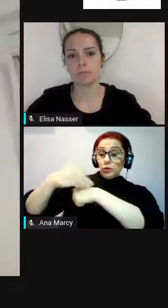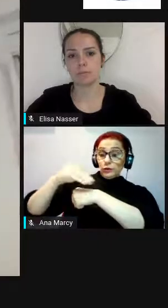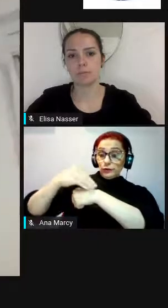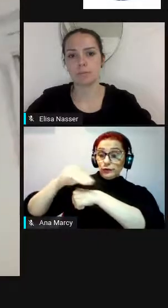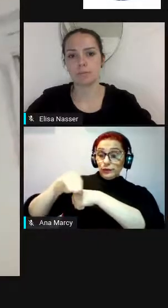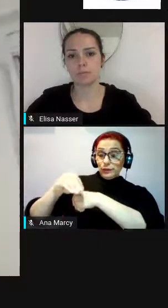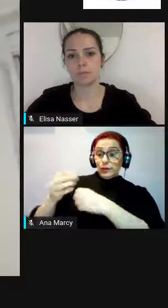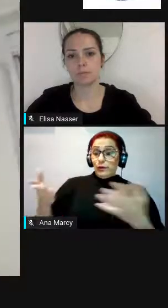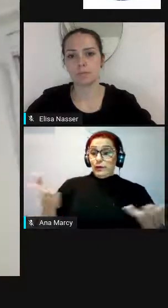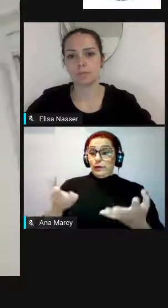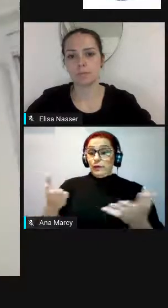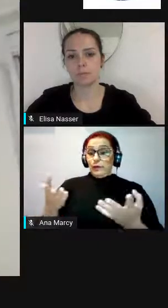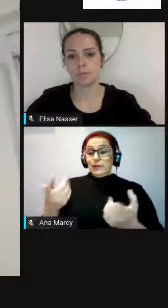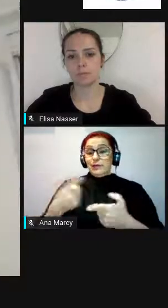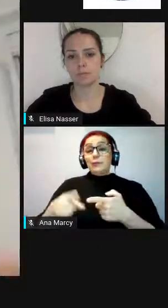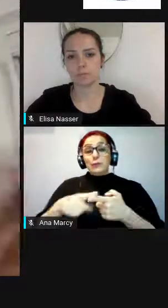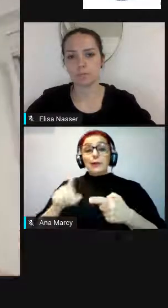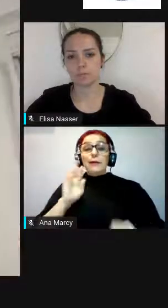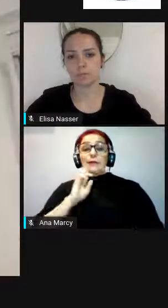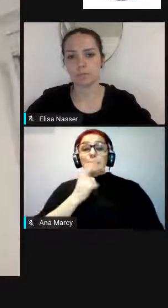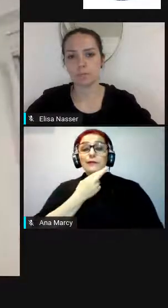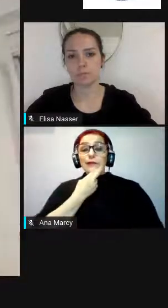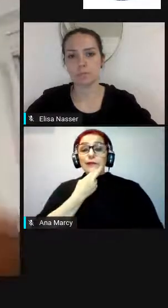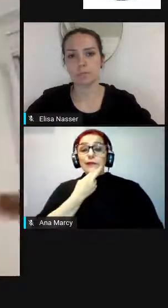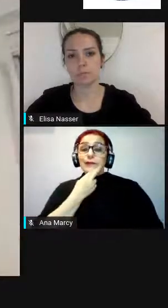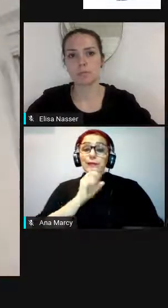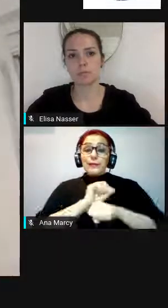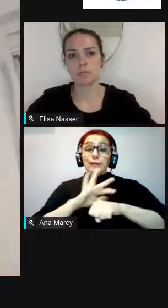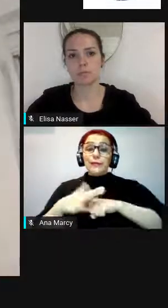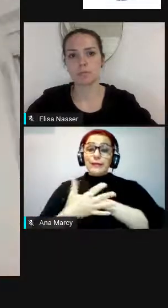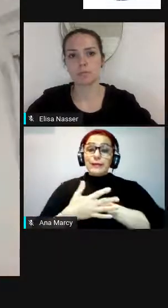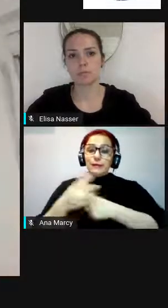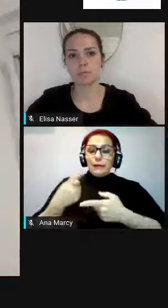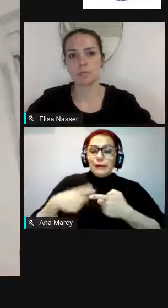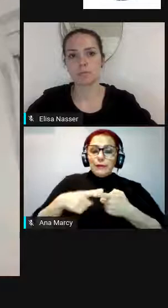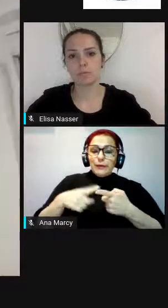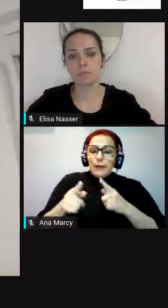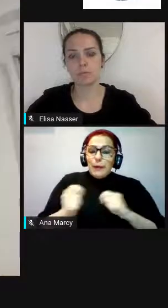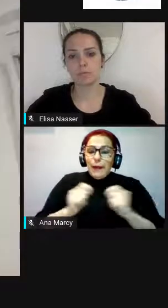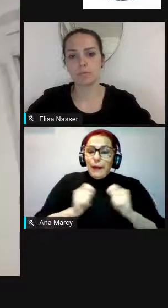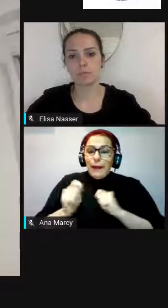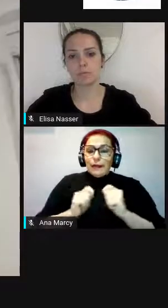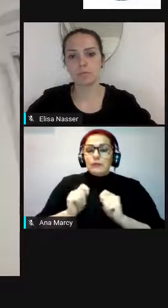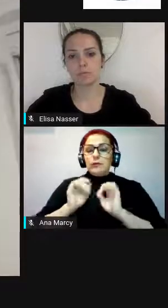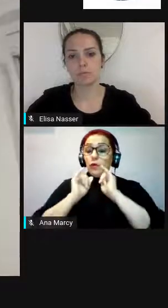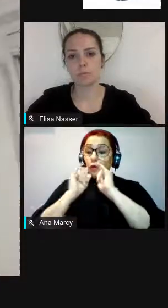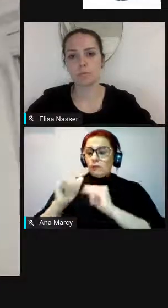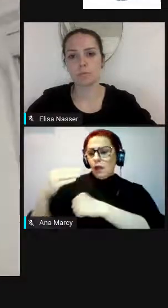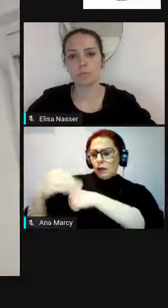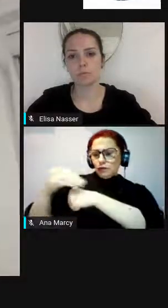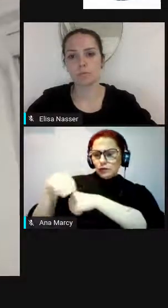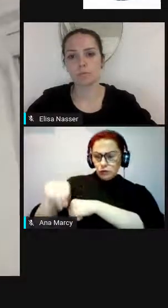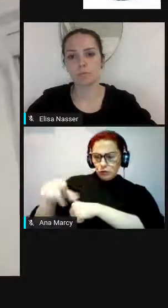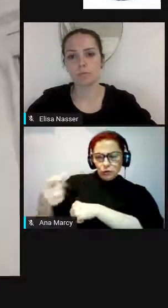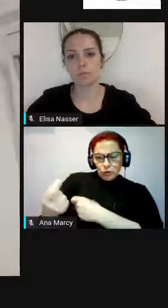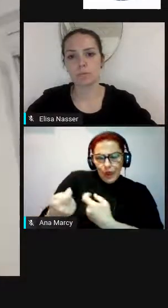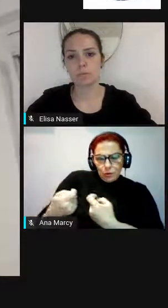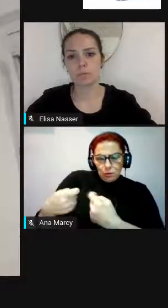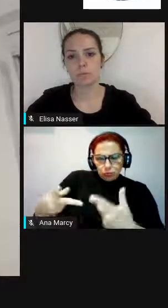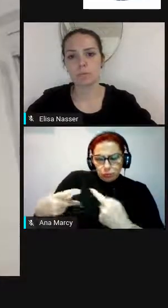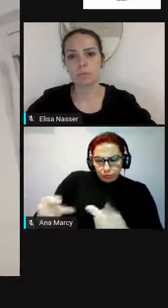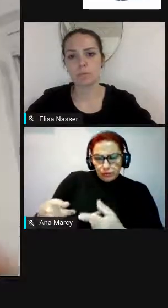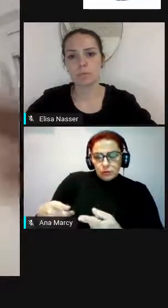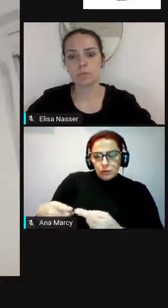banho em crise né os restaurantes não estão faturando tanto a vou te dar algumas dicas aí para tu não precisar gastar tanto que resolver o problema sem necessariamente me